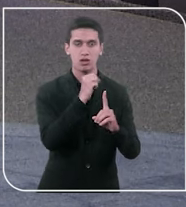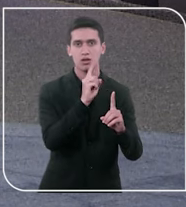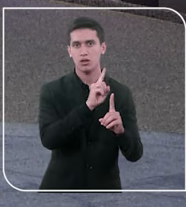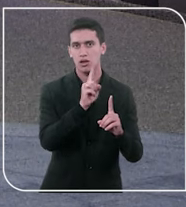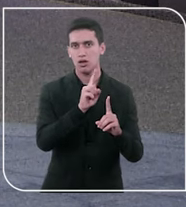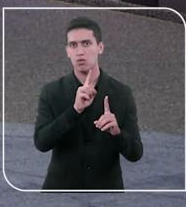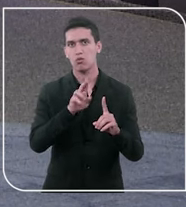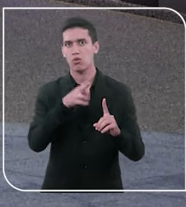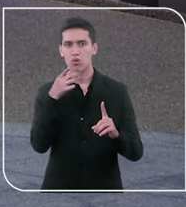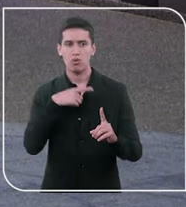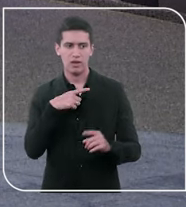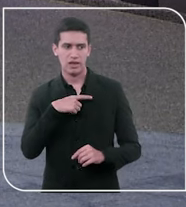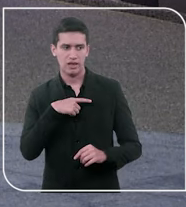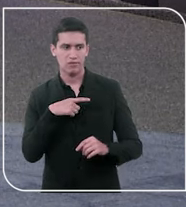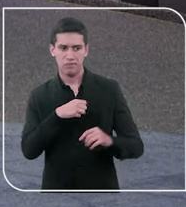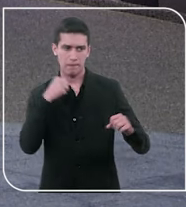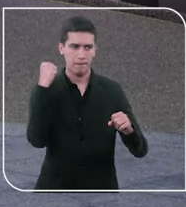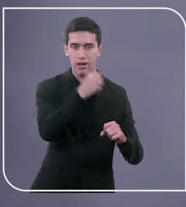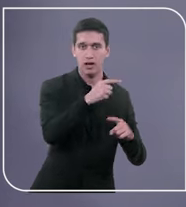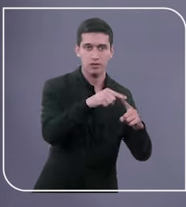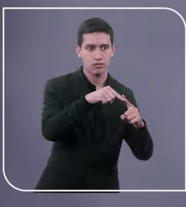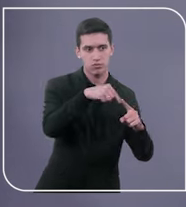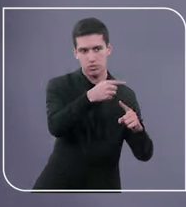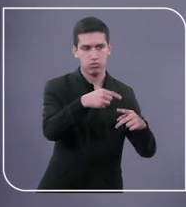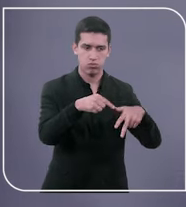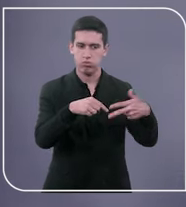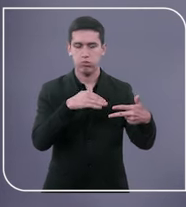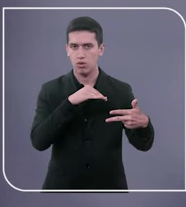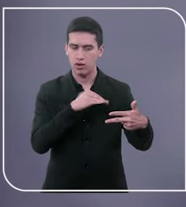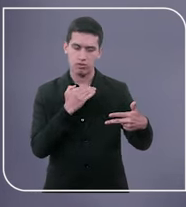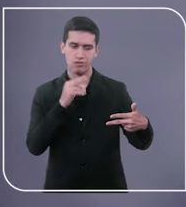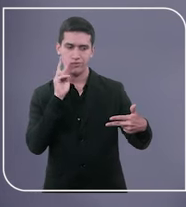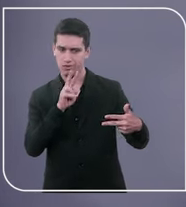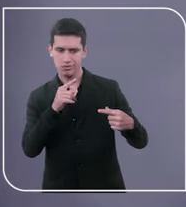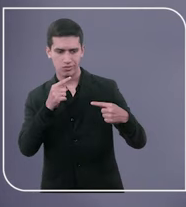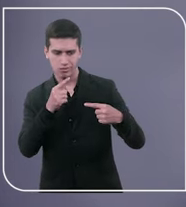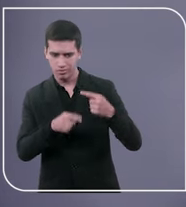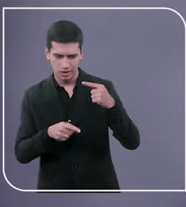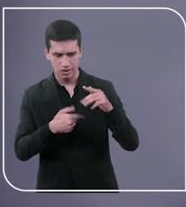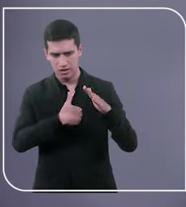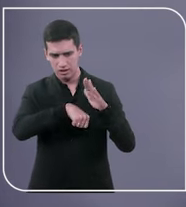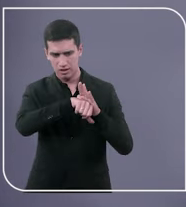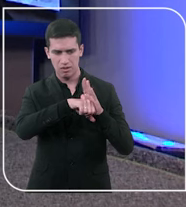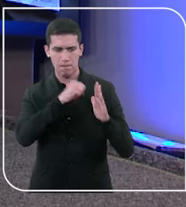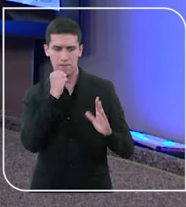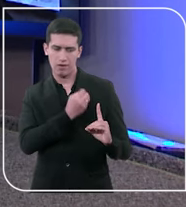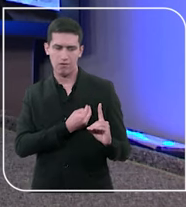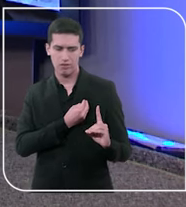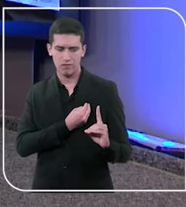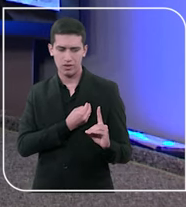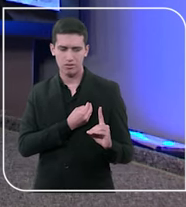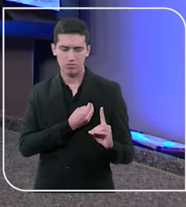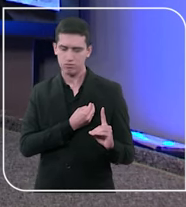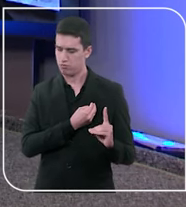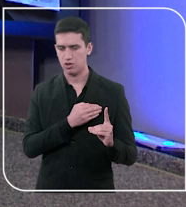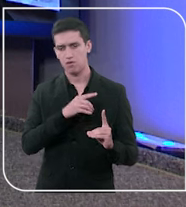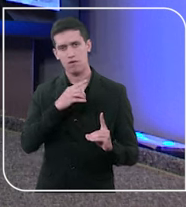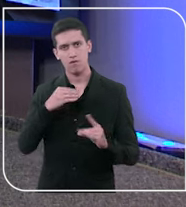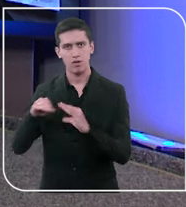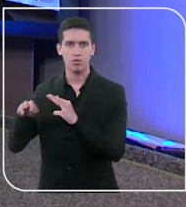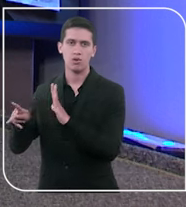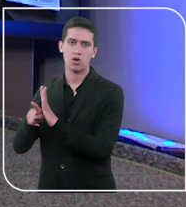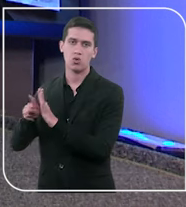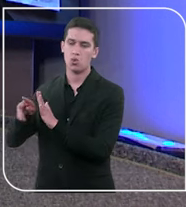uma lesão corporal seguida de morte, daí ele já encaminha para o juiz competente. Uhum. E como é que é